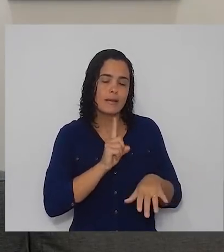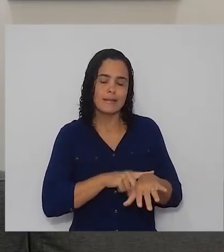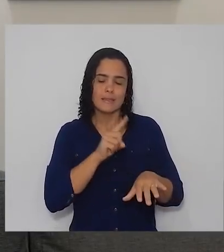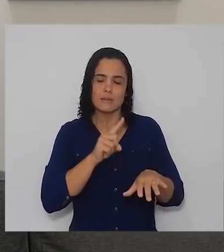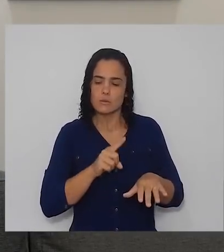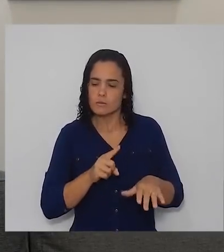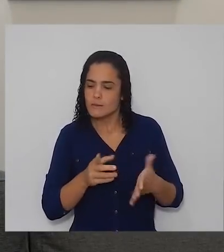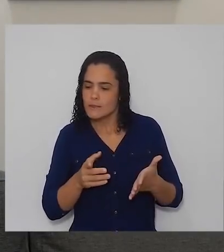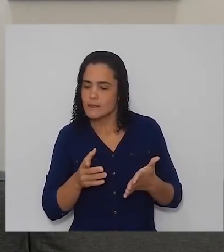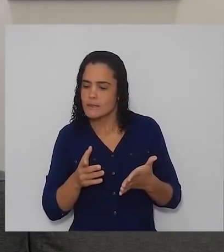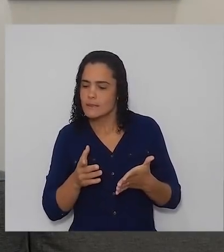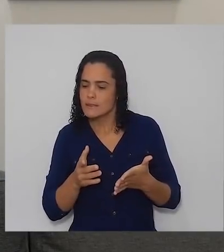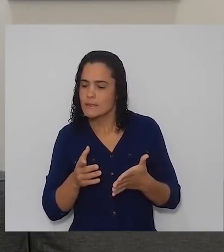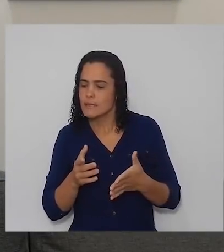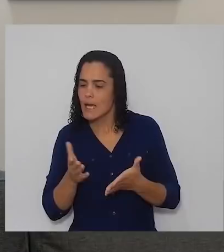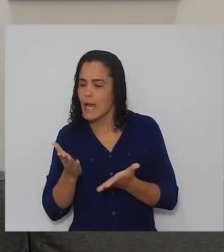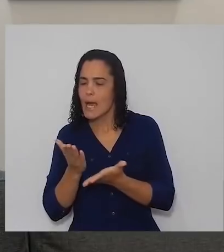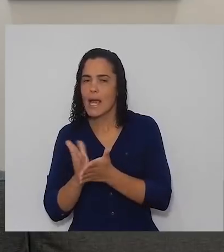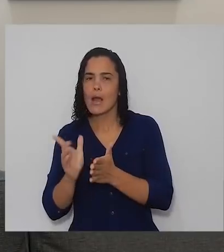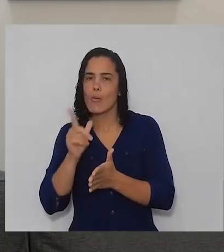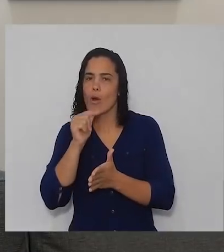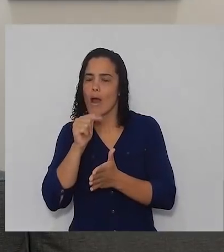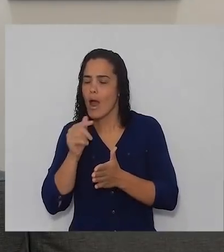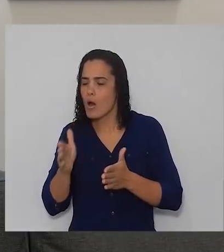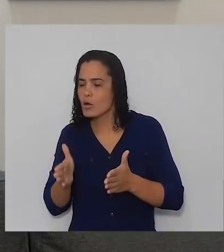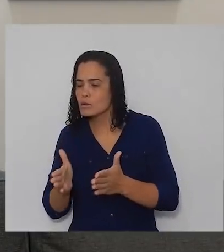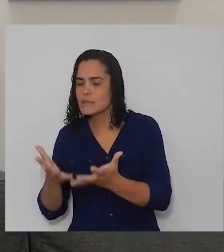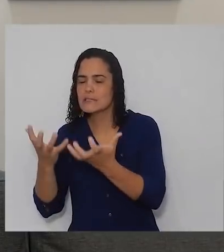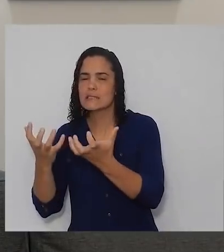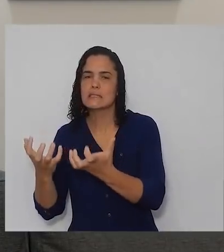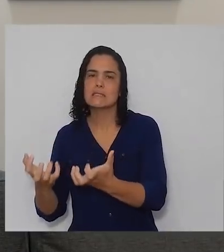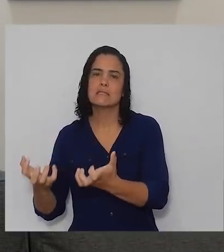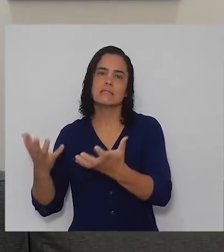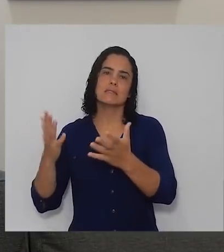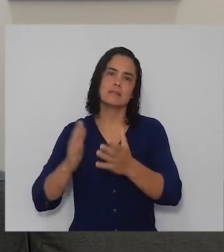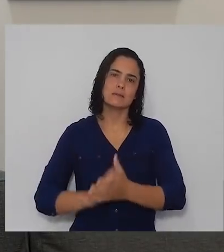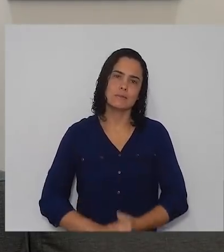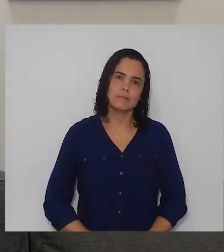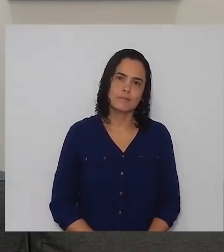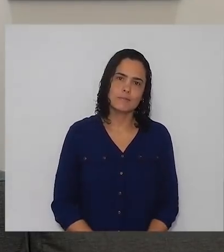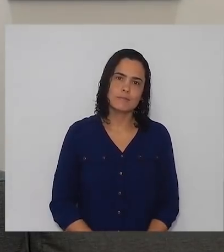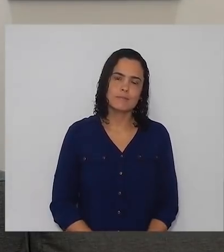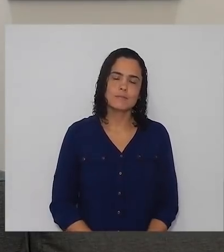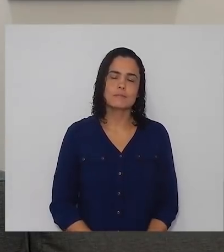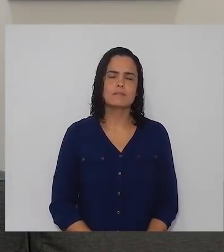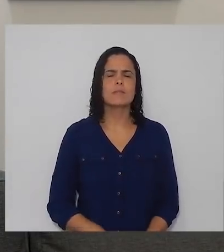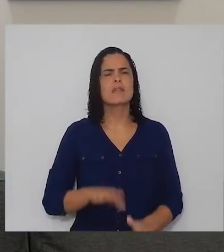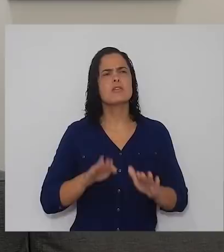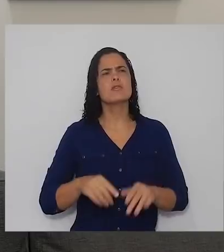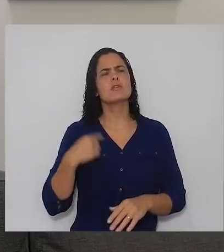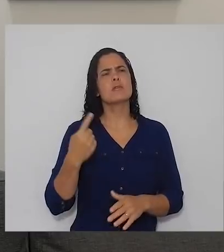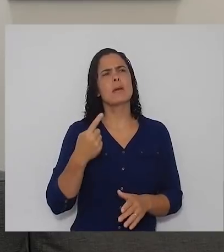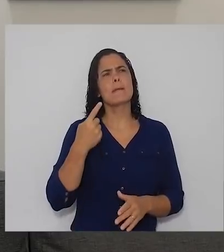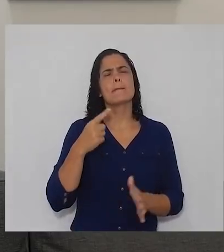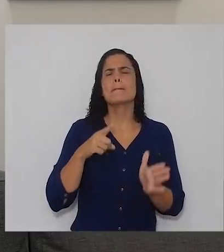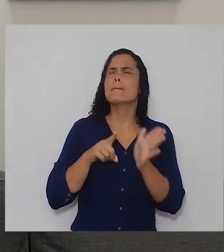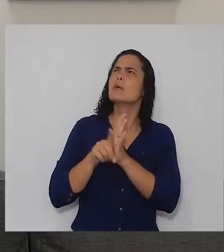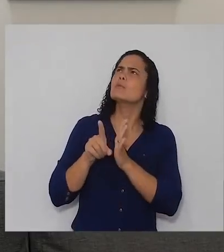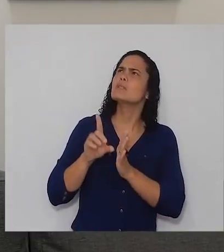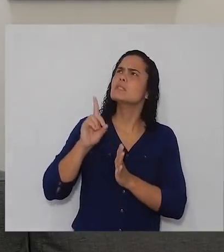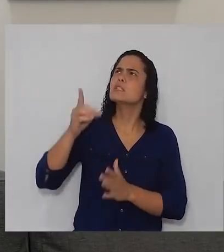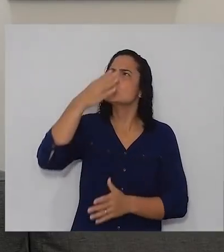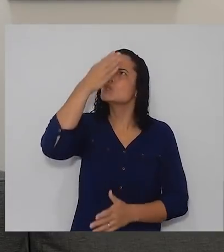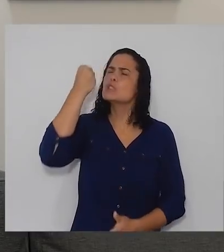vezes nós nos vemos em situação assim. E aí nos perguntamos, o que está acontecendo? Será que Deus se esqueceu de mim? Será